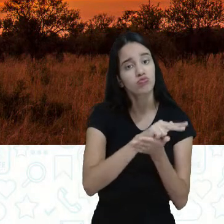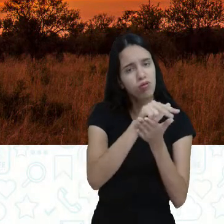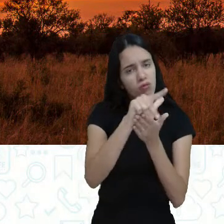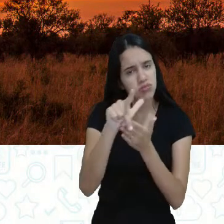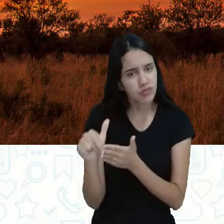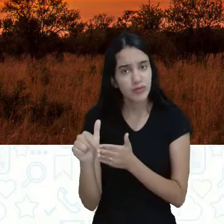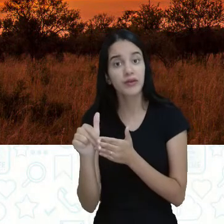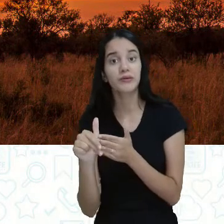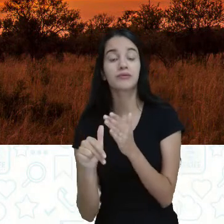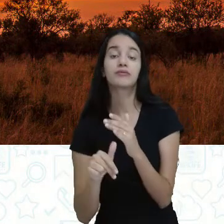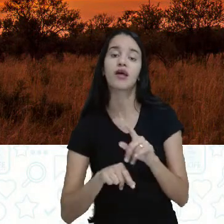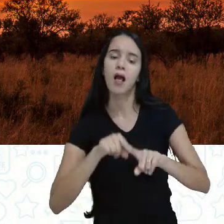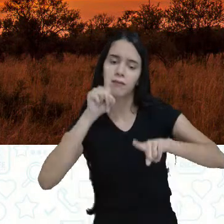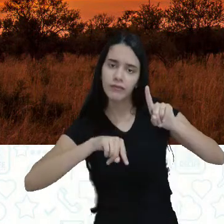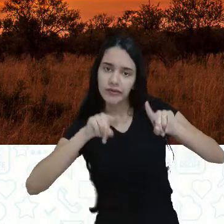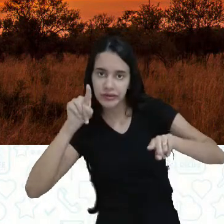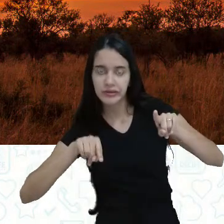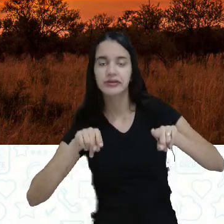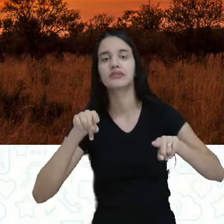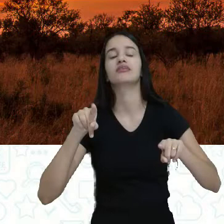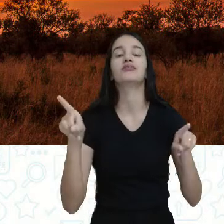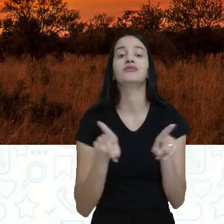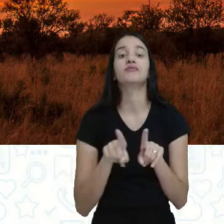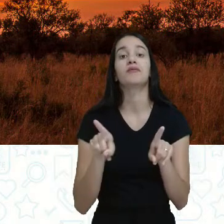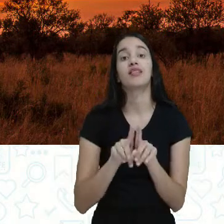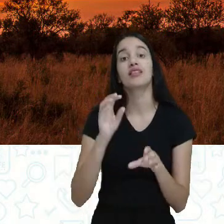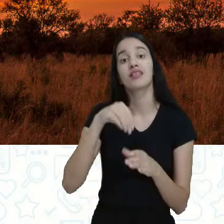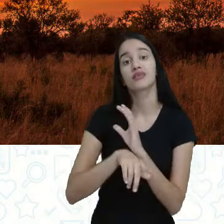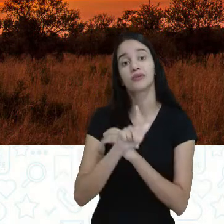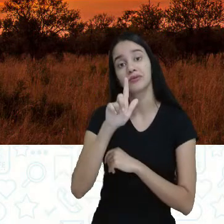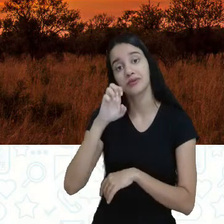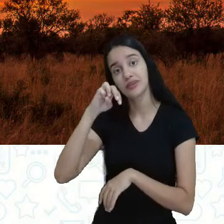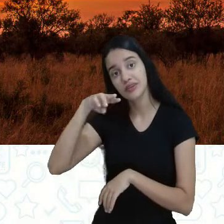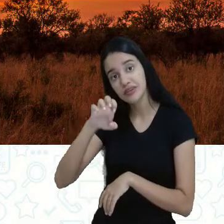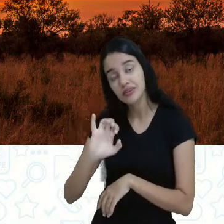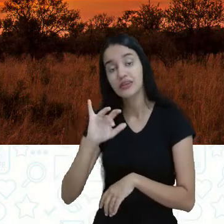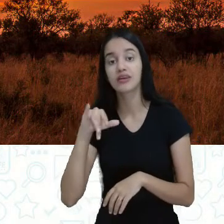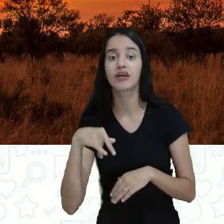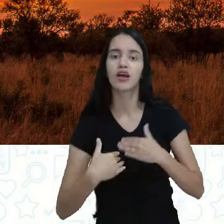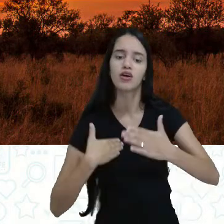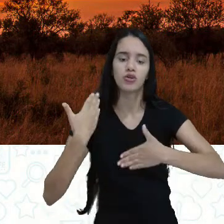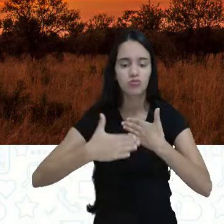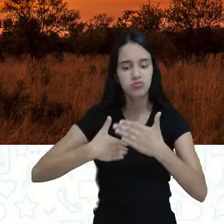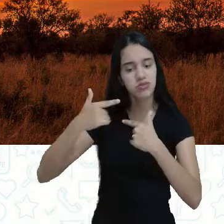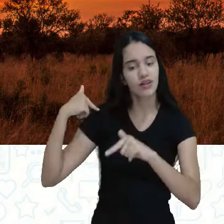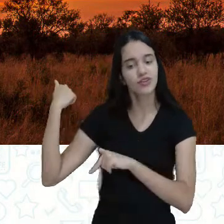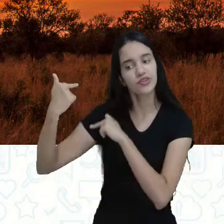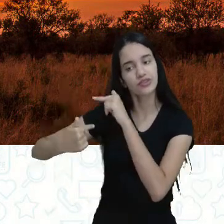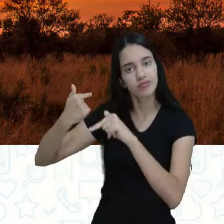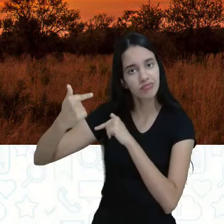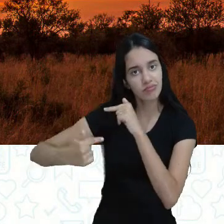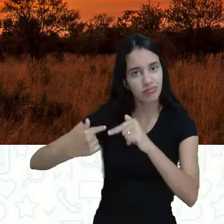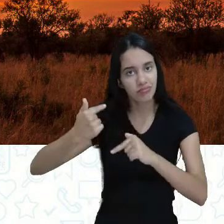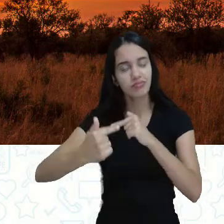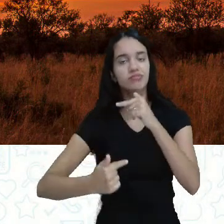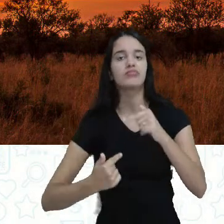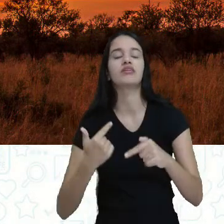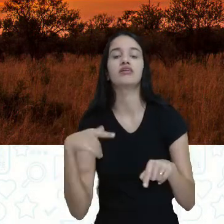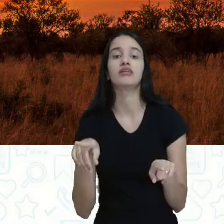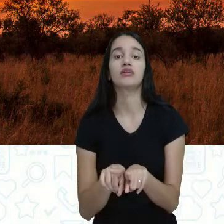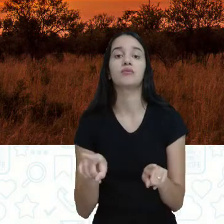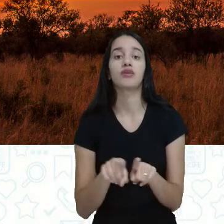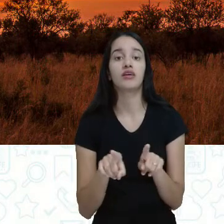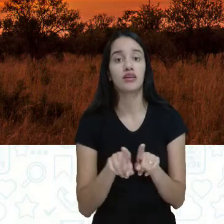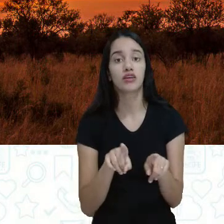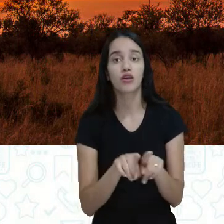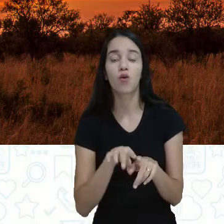genética, essa variabilidade nos genes, porque aí ela vai passando isso de geração em geração e a espécie